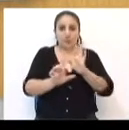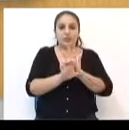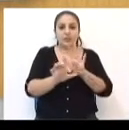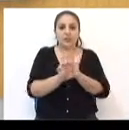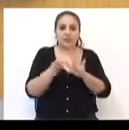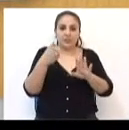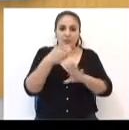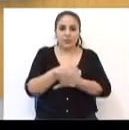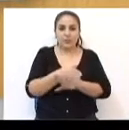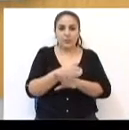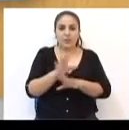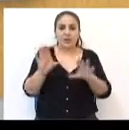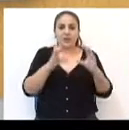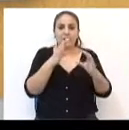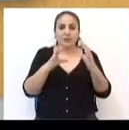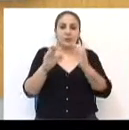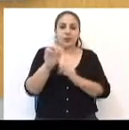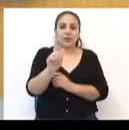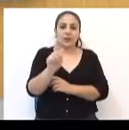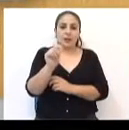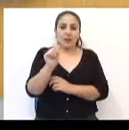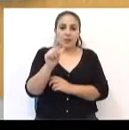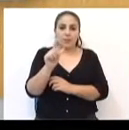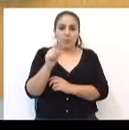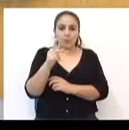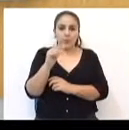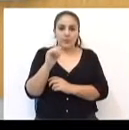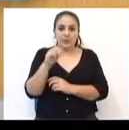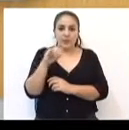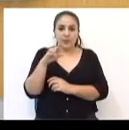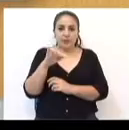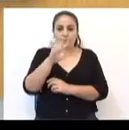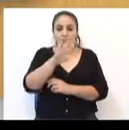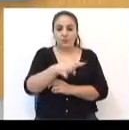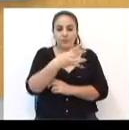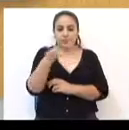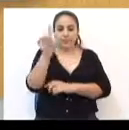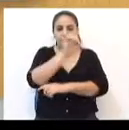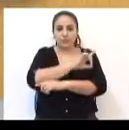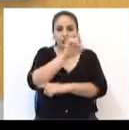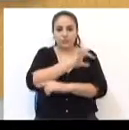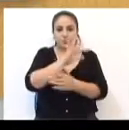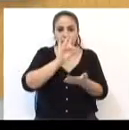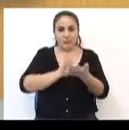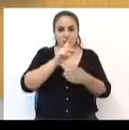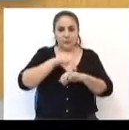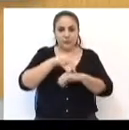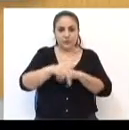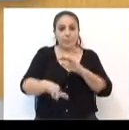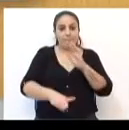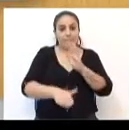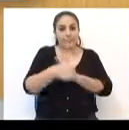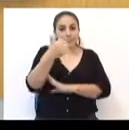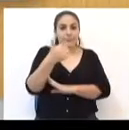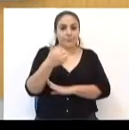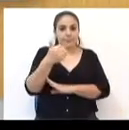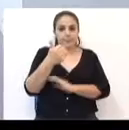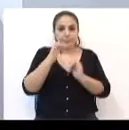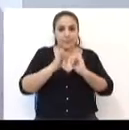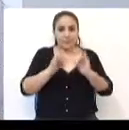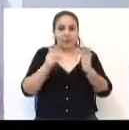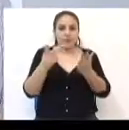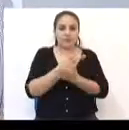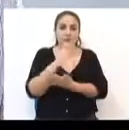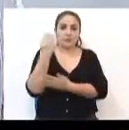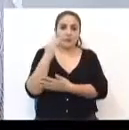Festival Canto Galponeiro no calendário oficial de Passo Fundo. A primeira edição do evento aconteceu em outubro.